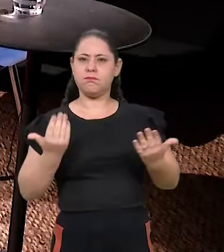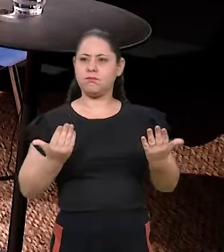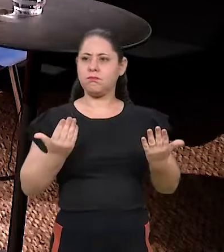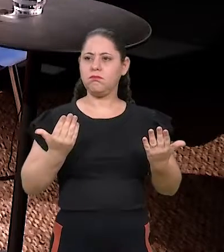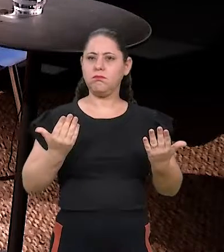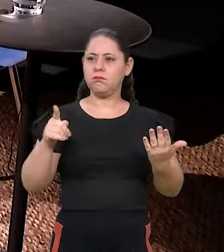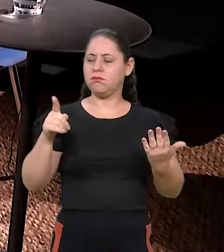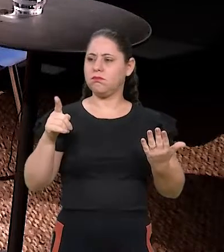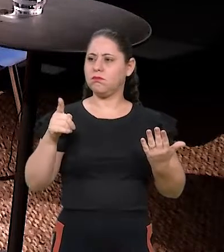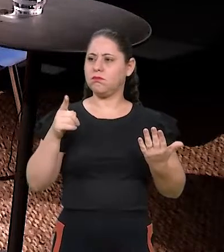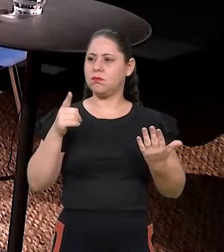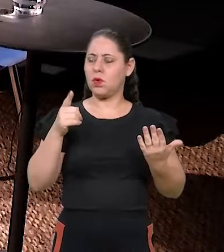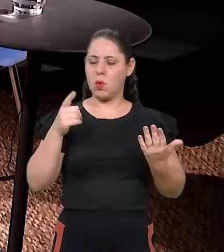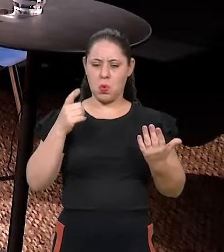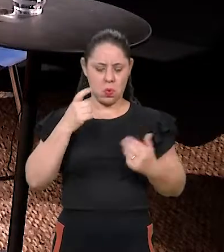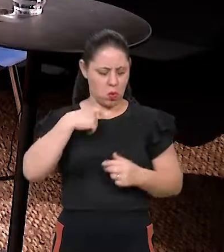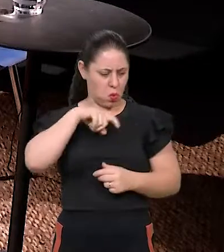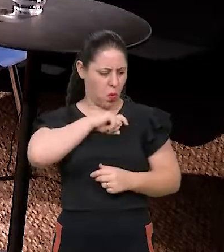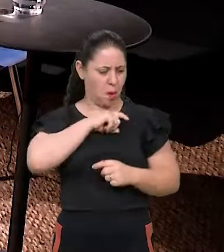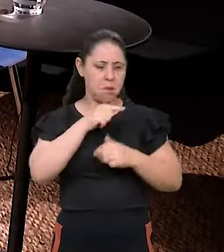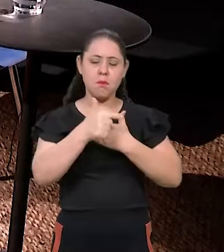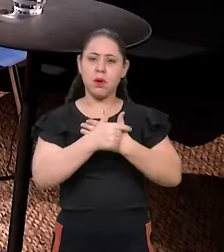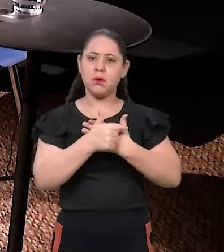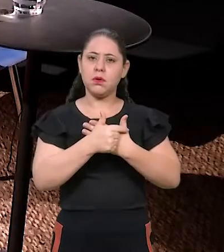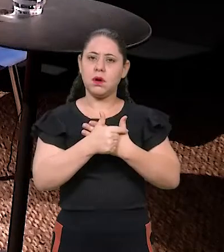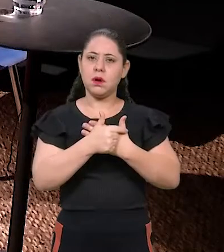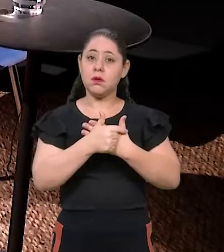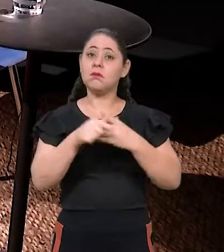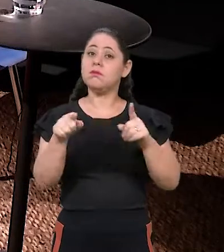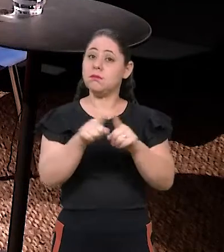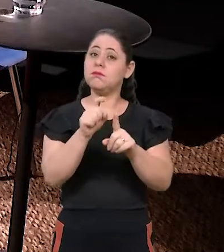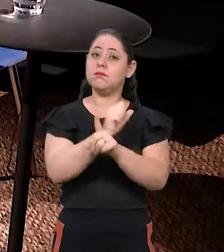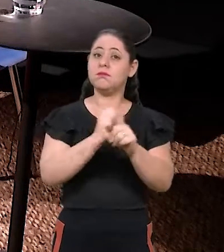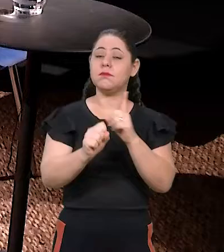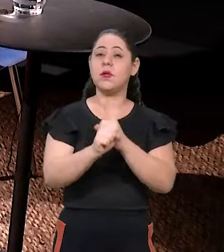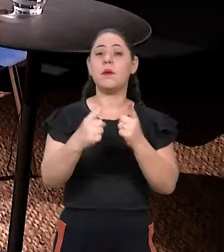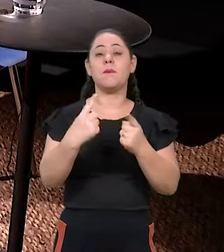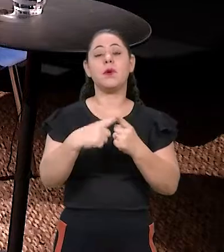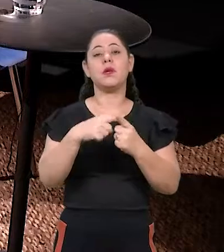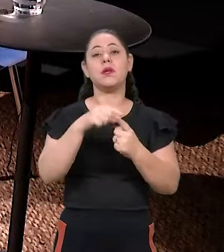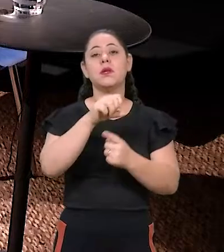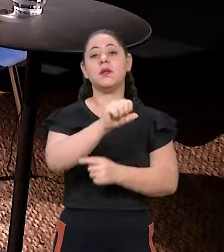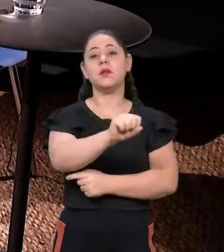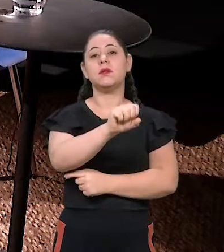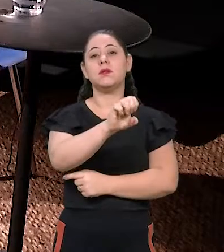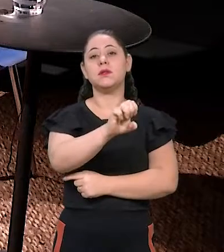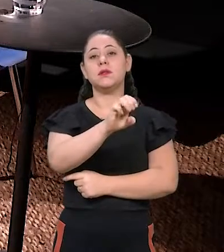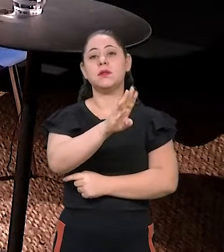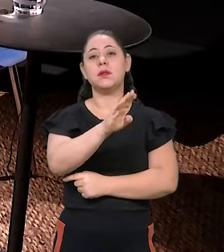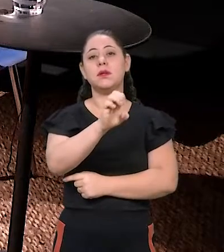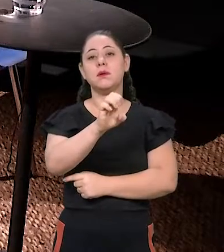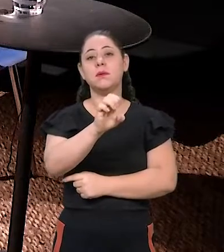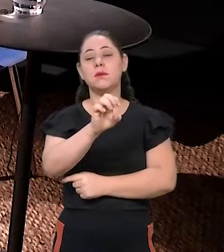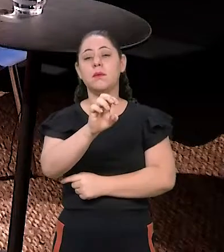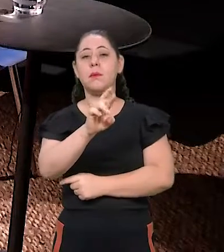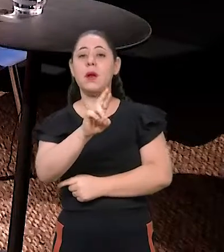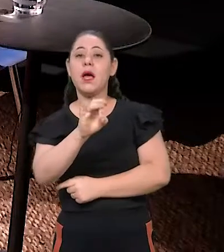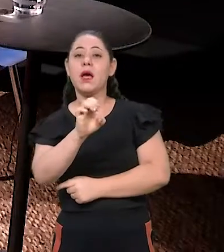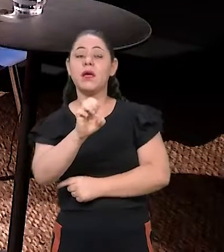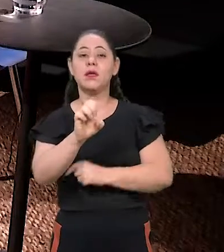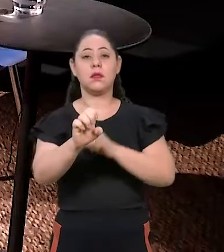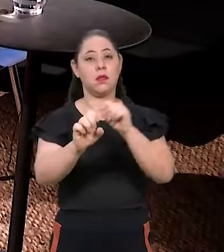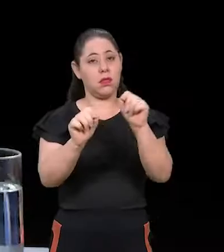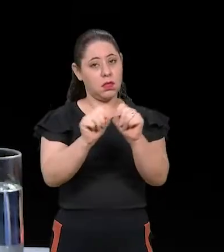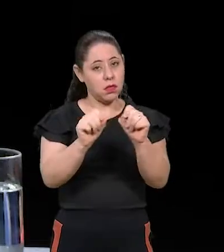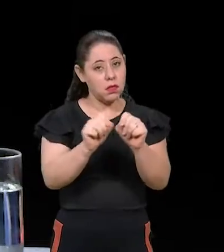corajoso, né? De repente, você assumir um papel que também é social, porque o Sebrae tem essa missão,